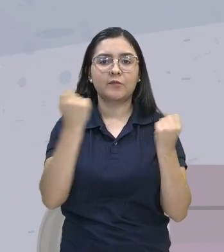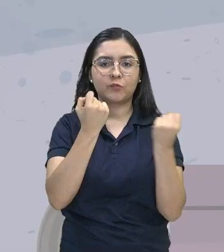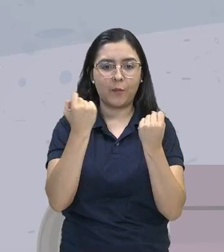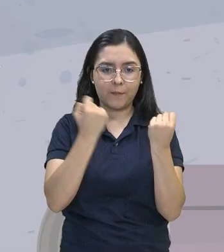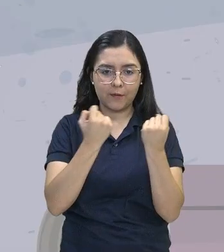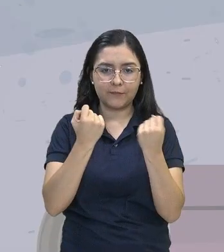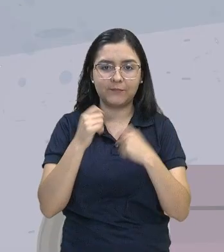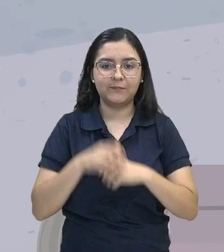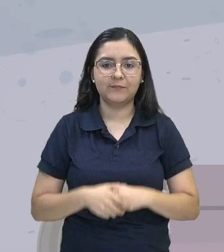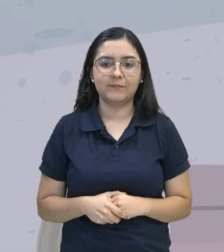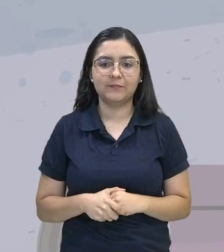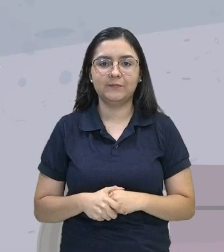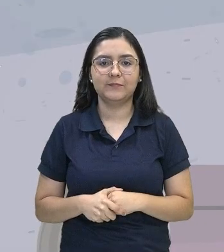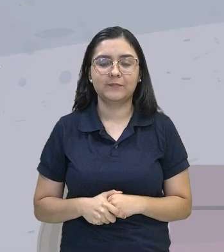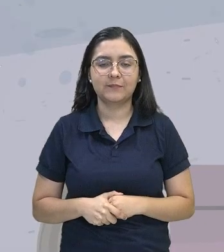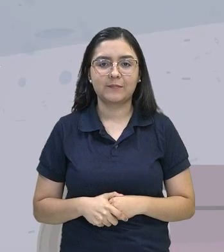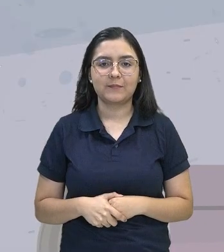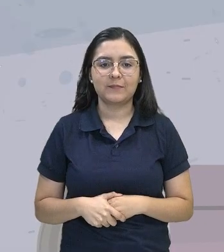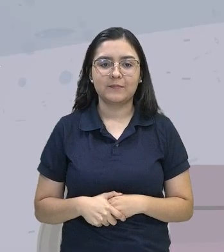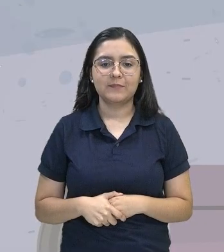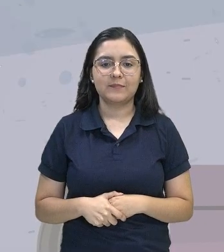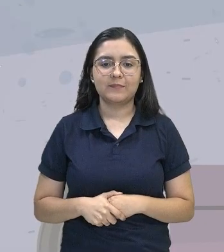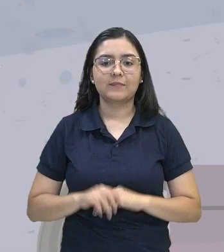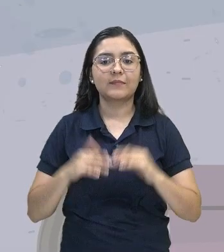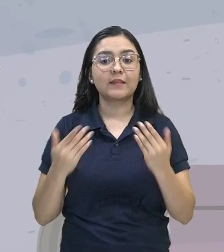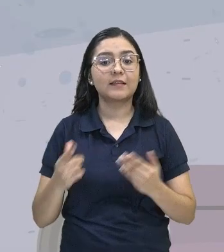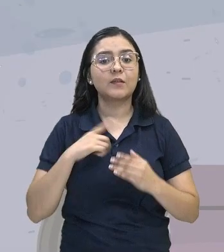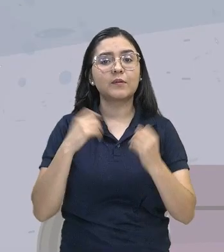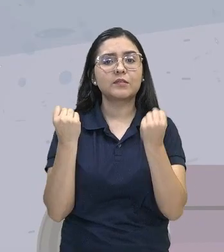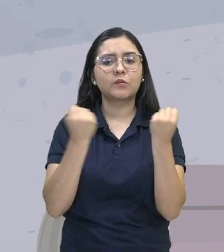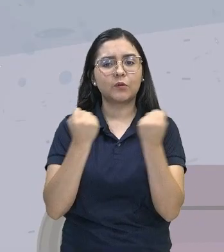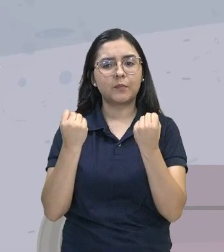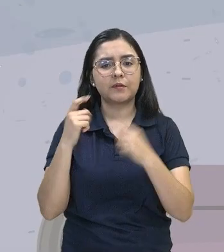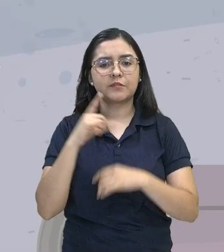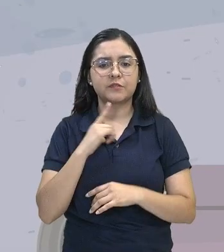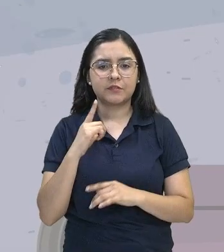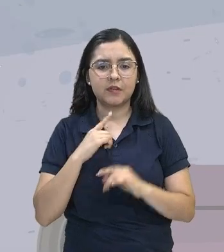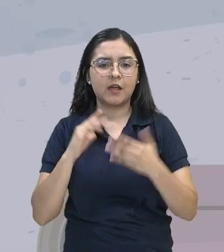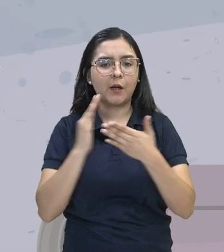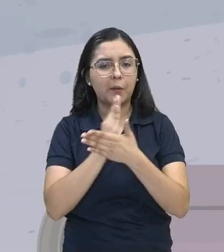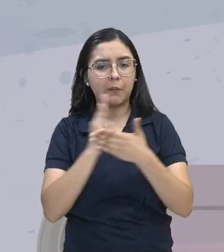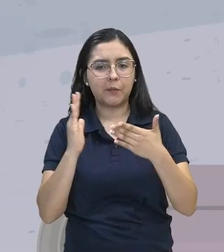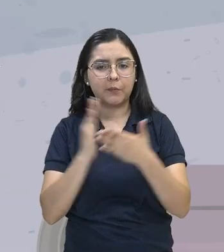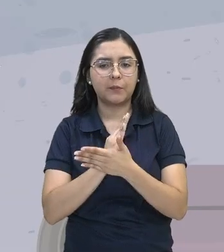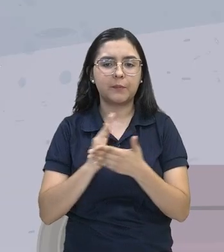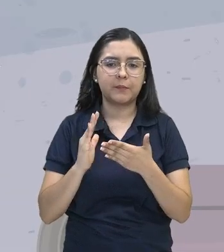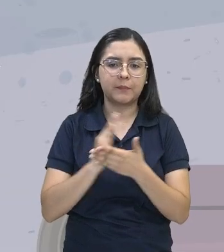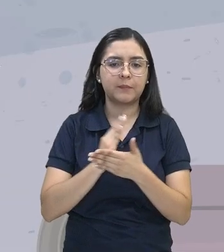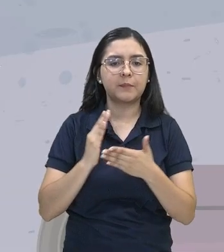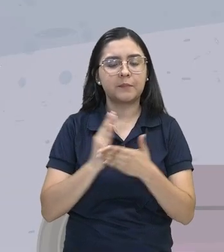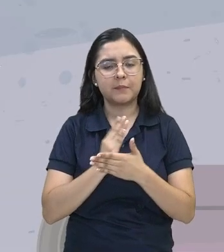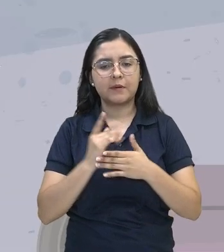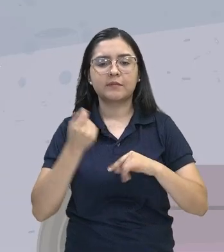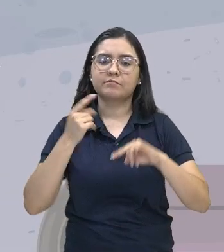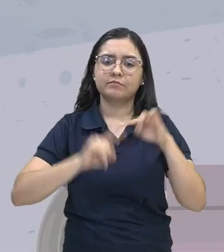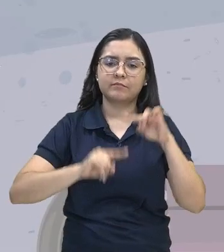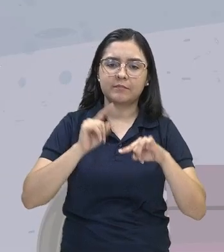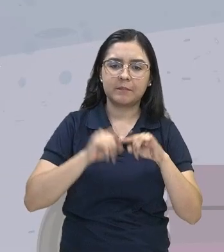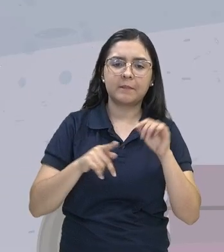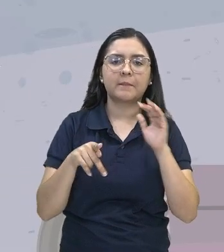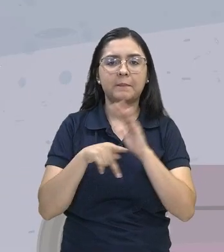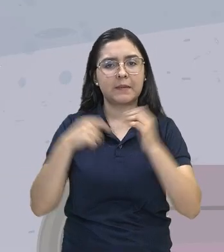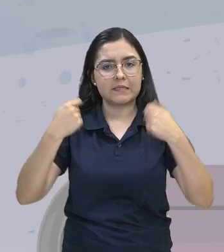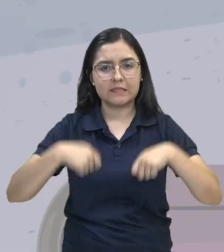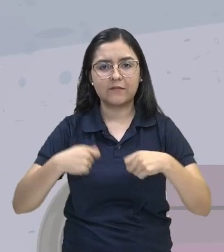automóveis, tá, gente? Quase que não sai. E esse automóvel tinha algumas peças que eram derivadas de